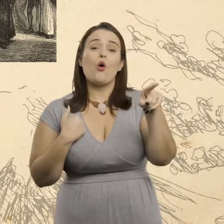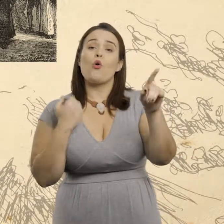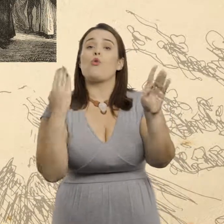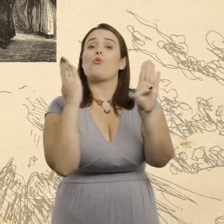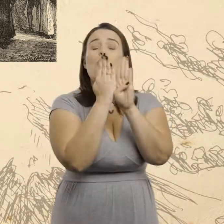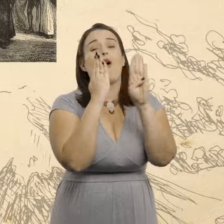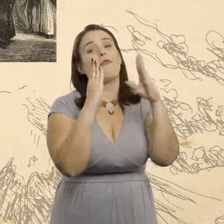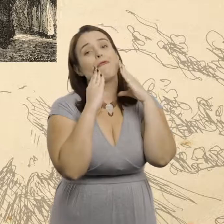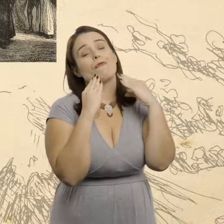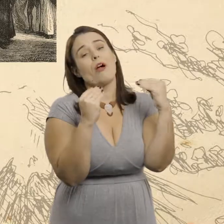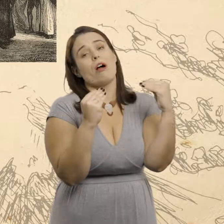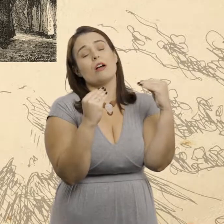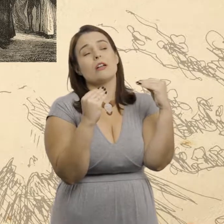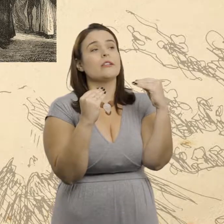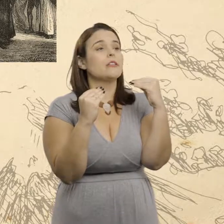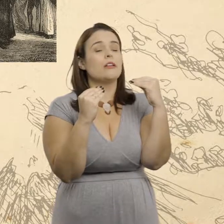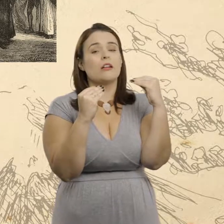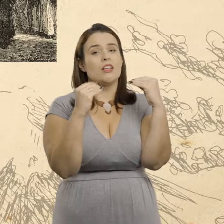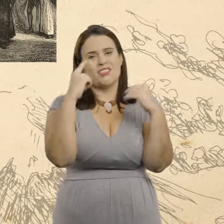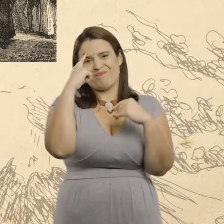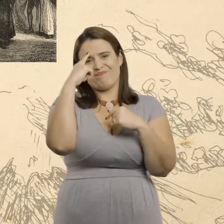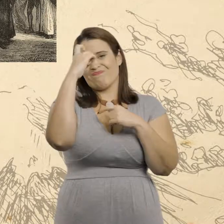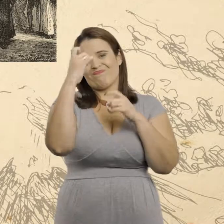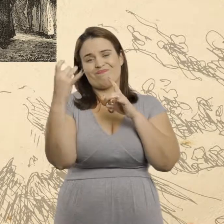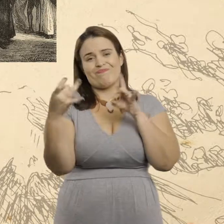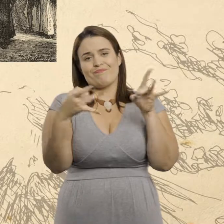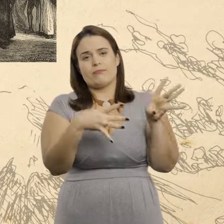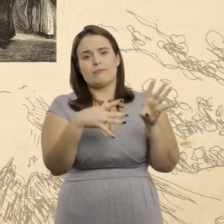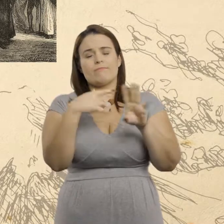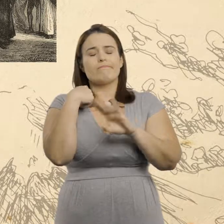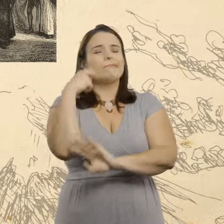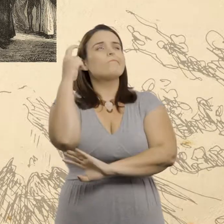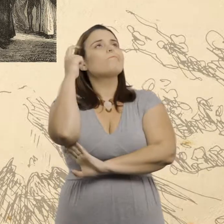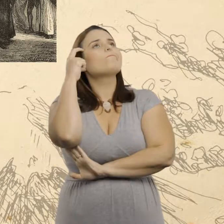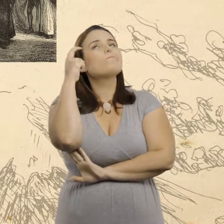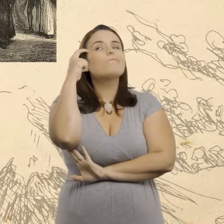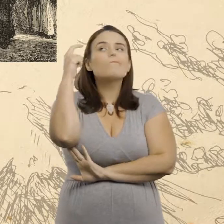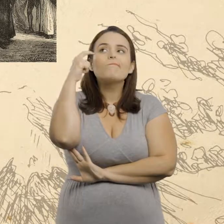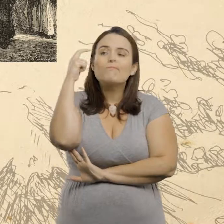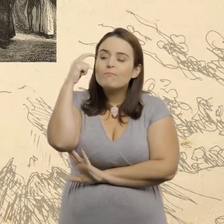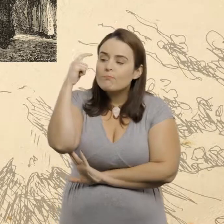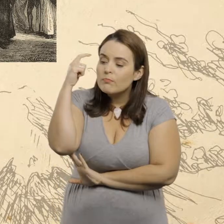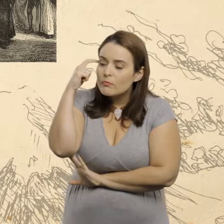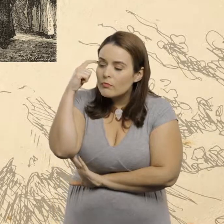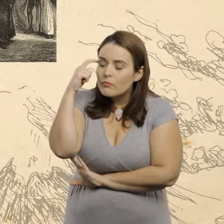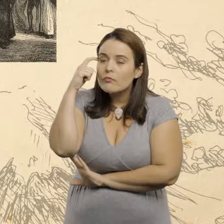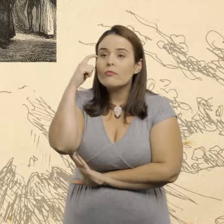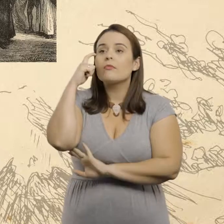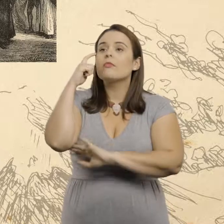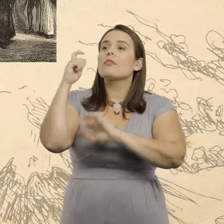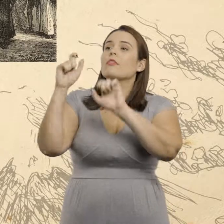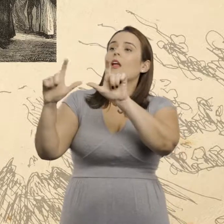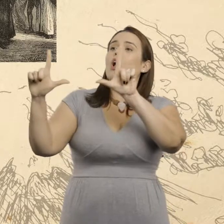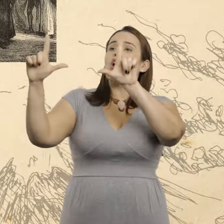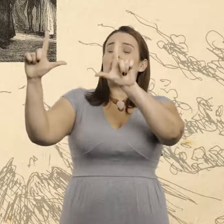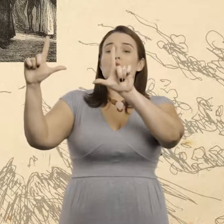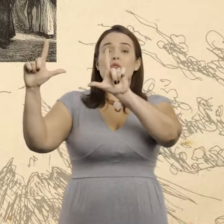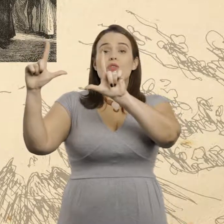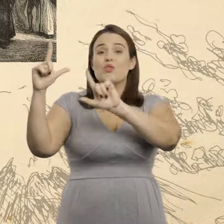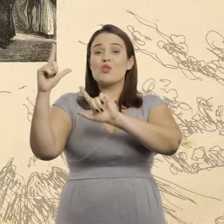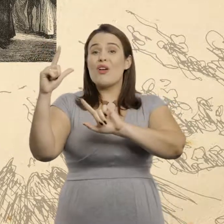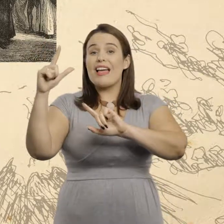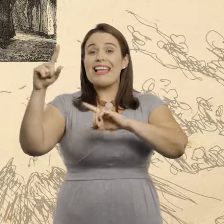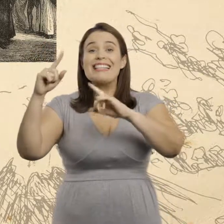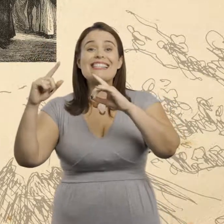lá encontraria o Sr. Fogg, mas ele desistiu da ideia. Enquanto pensava no que fazer, Passepartout viu o anúncio de um